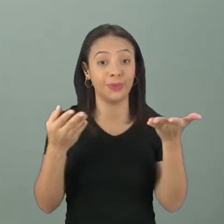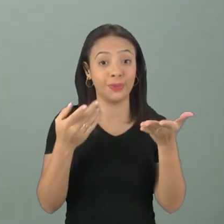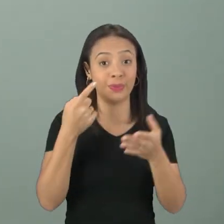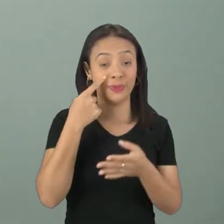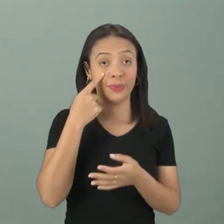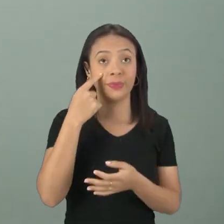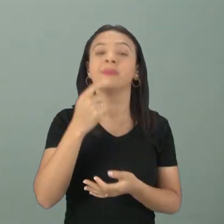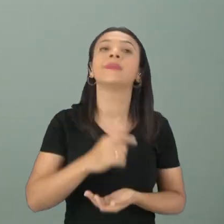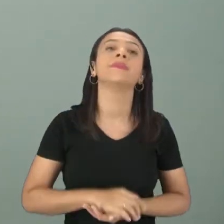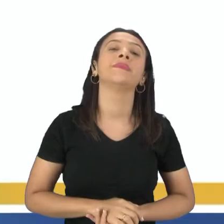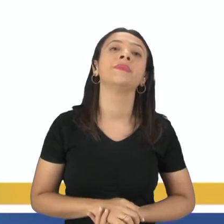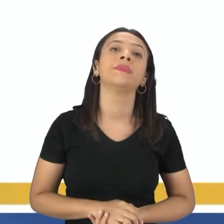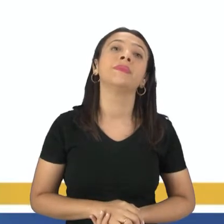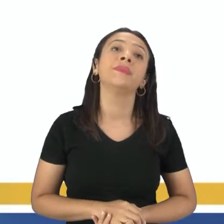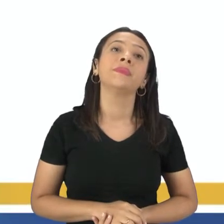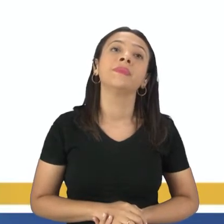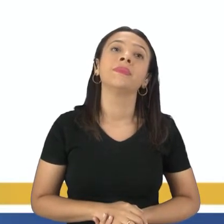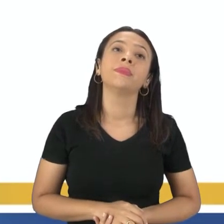aí comigo.